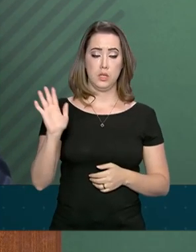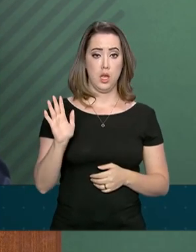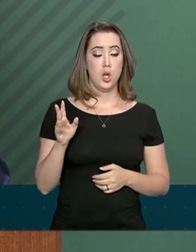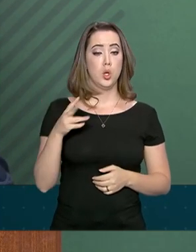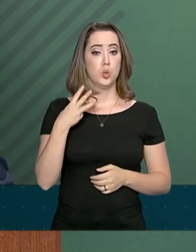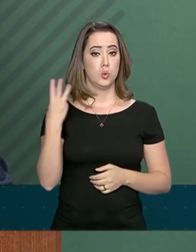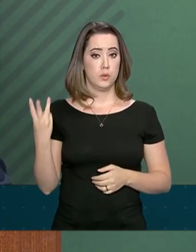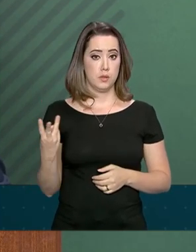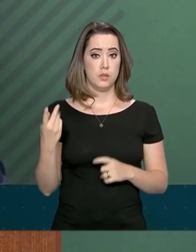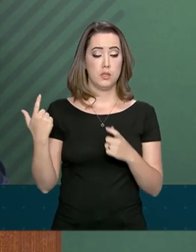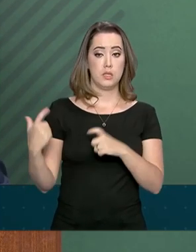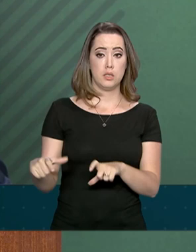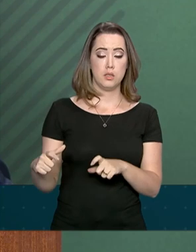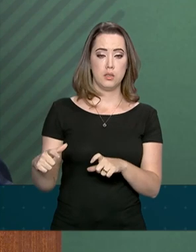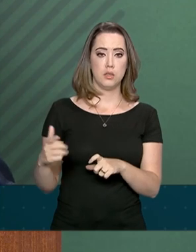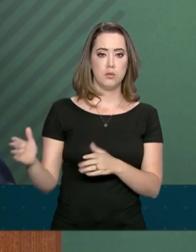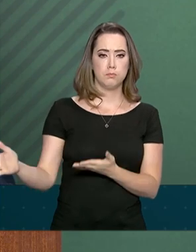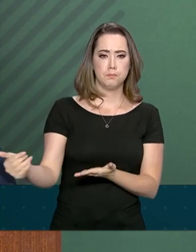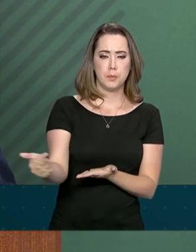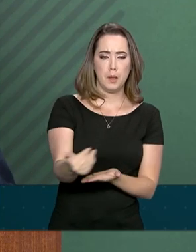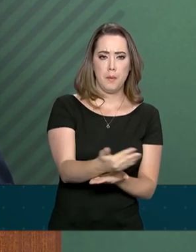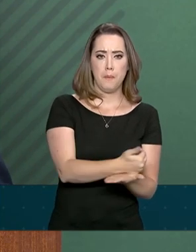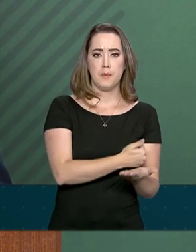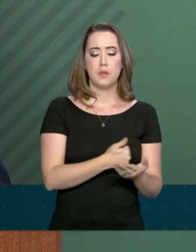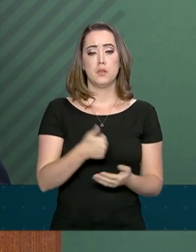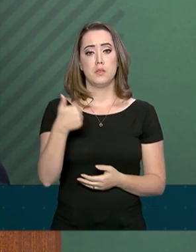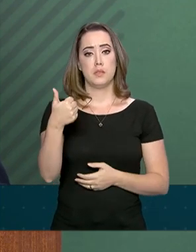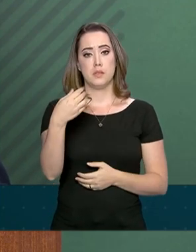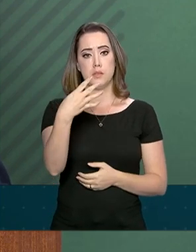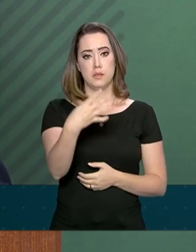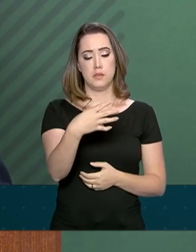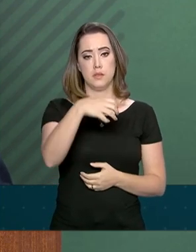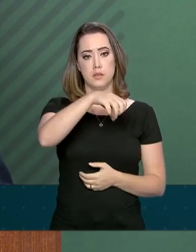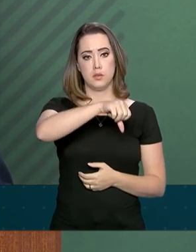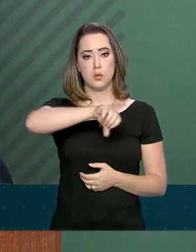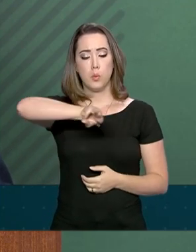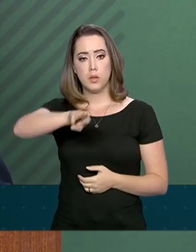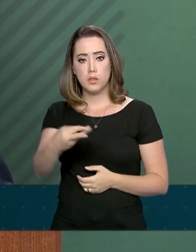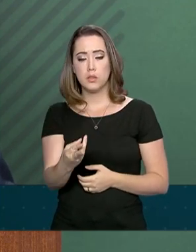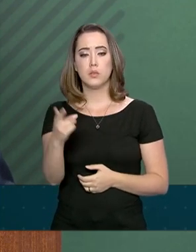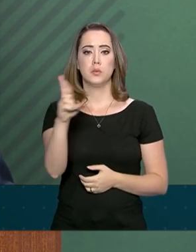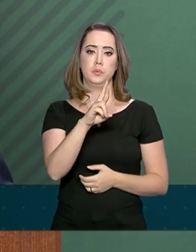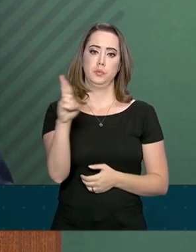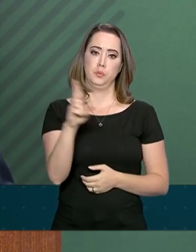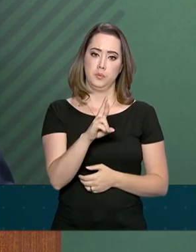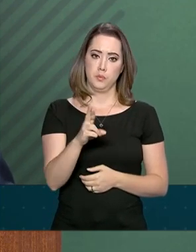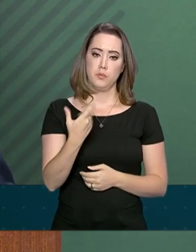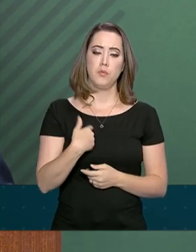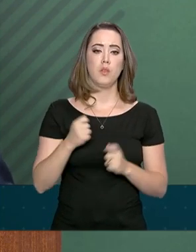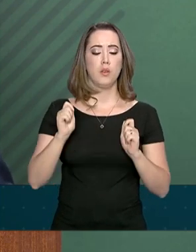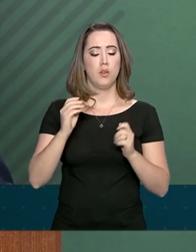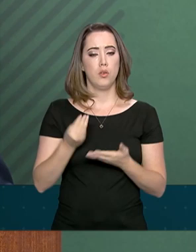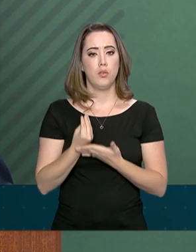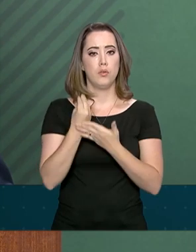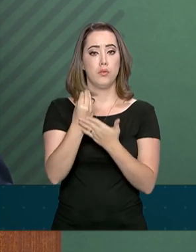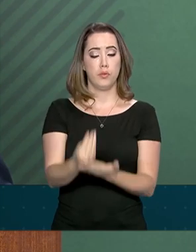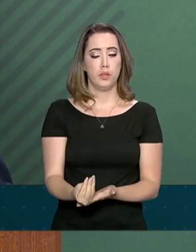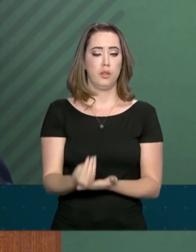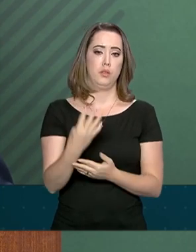foram arrecadados 149 milhões de reais e garantidos